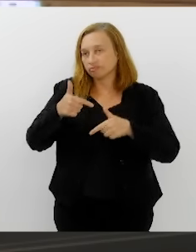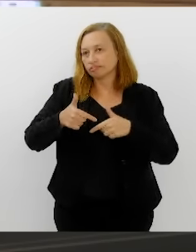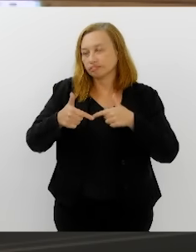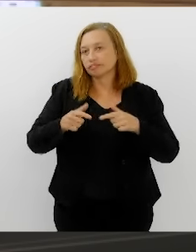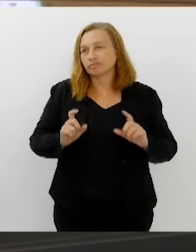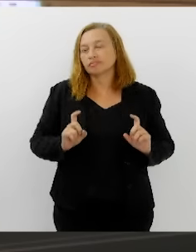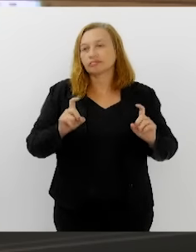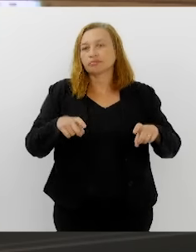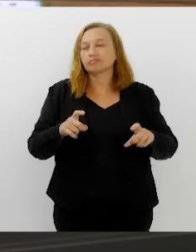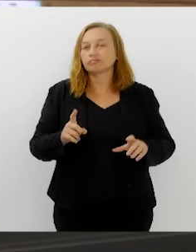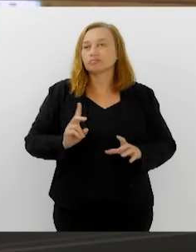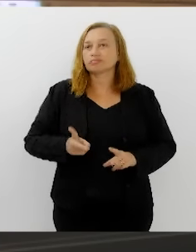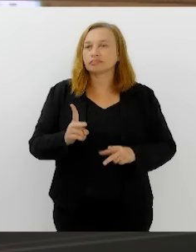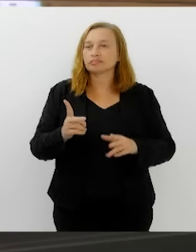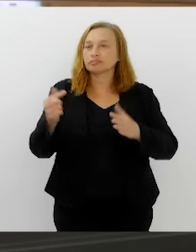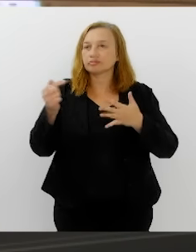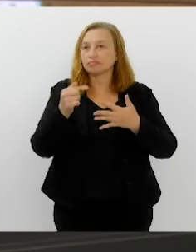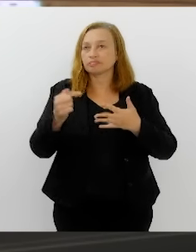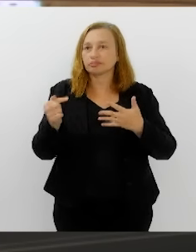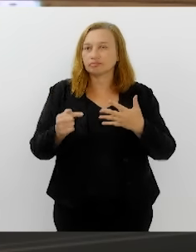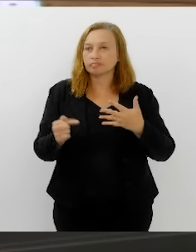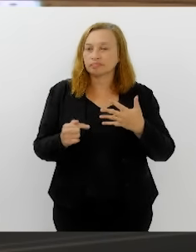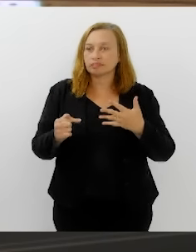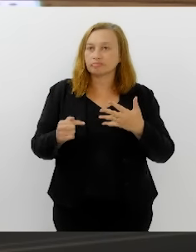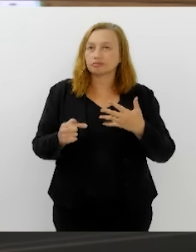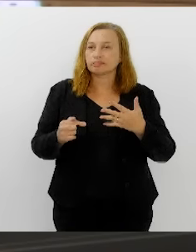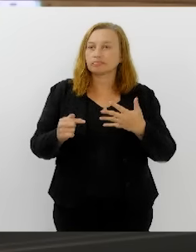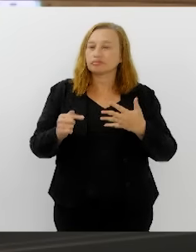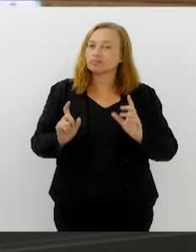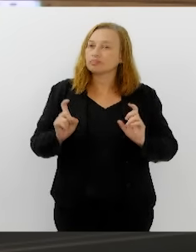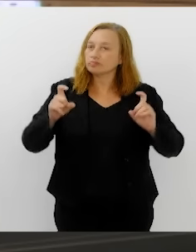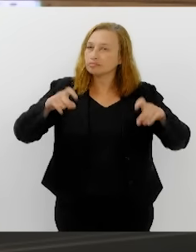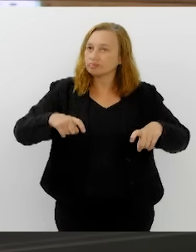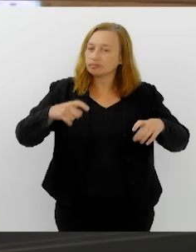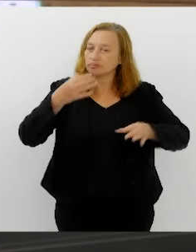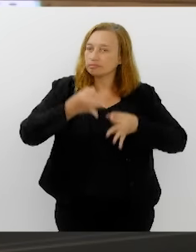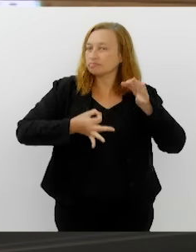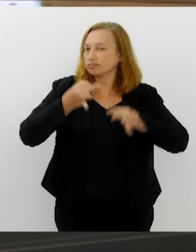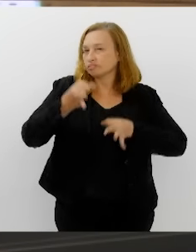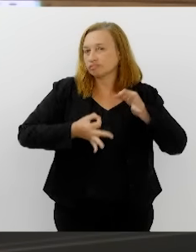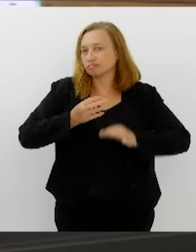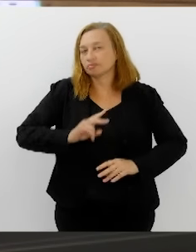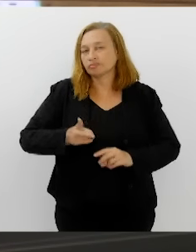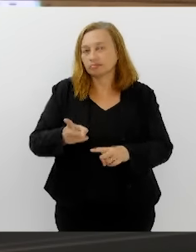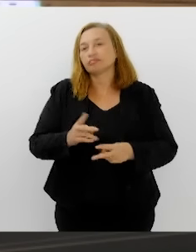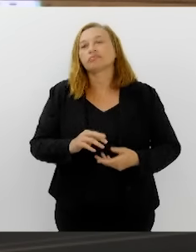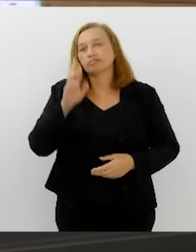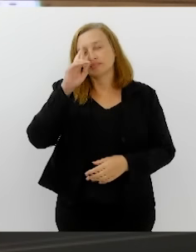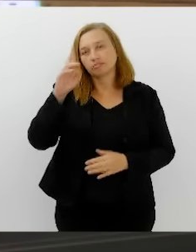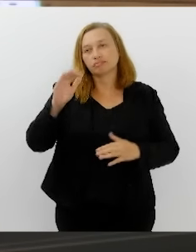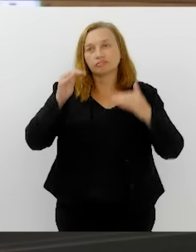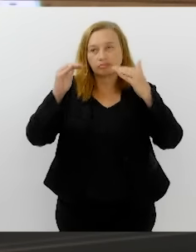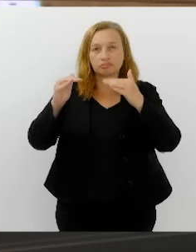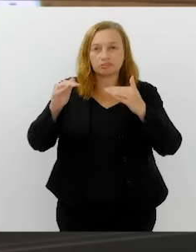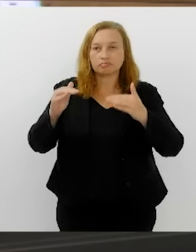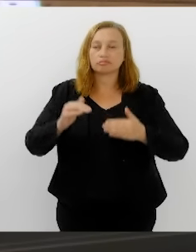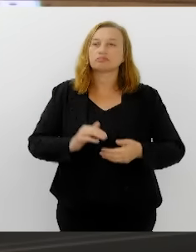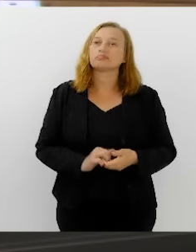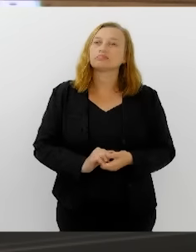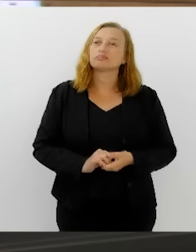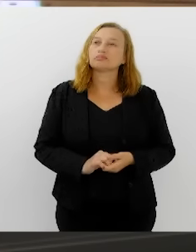sempre pautou um mandato pela justiça. Vossa Excelência tem sido